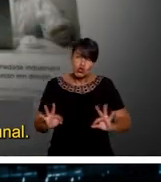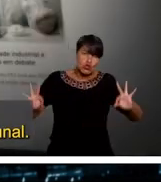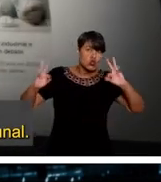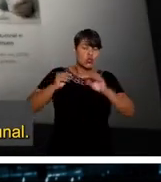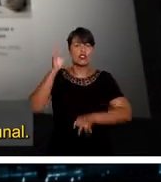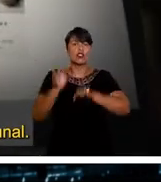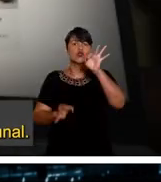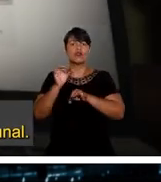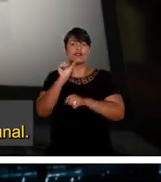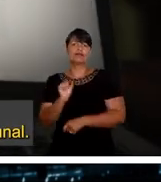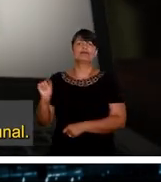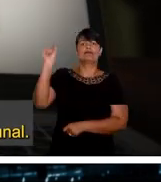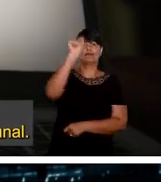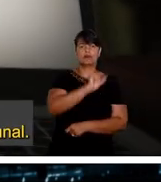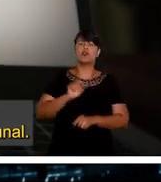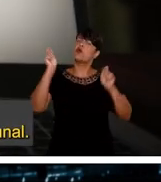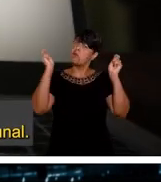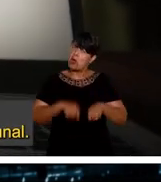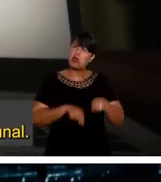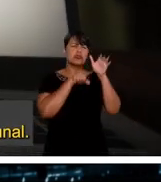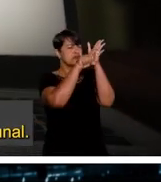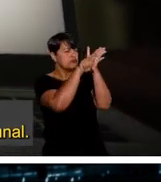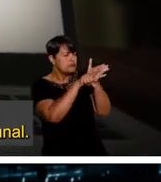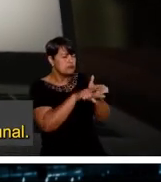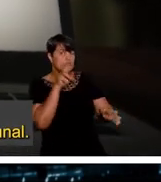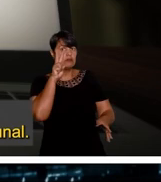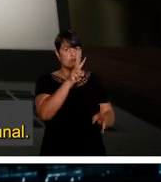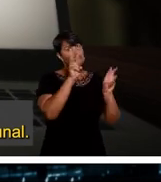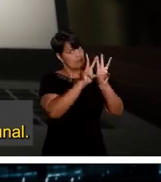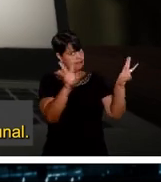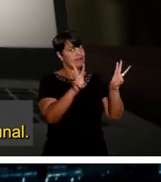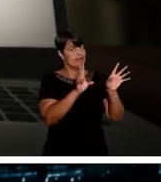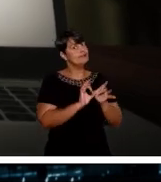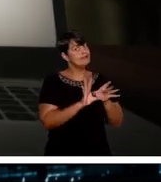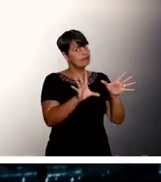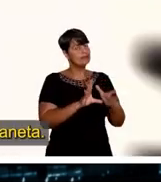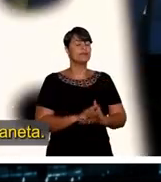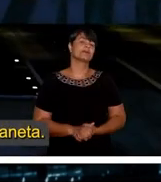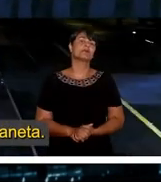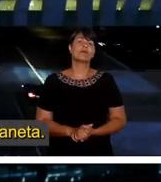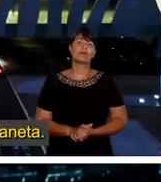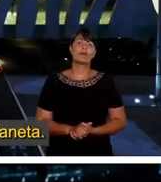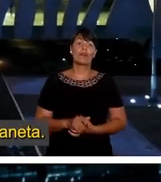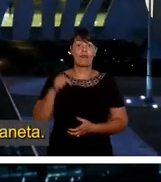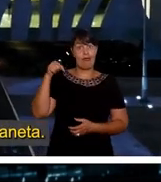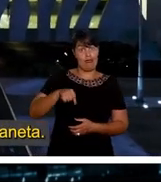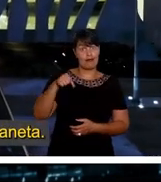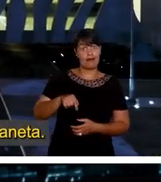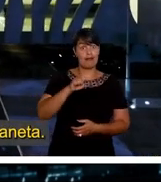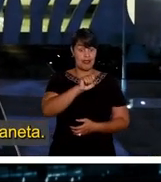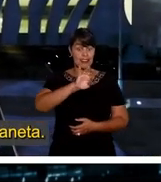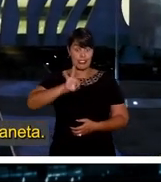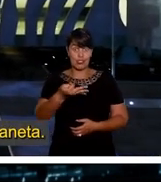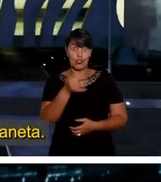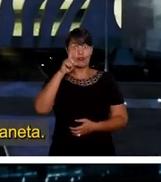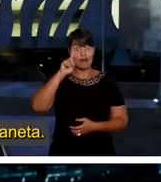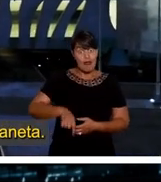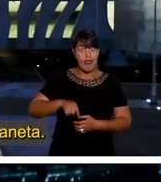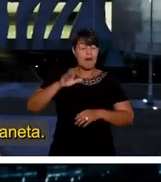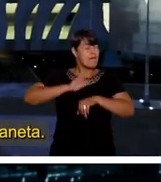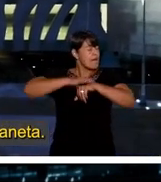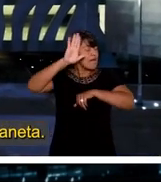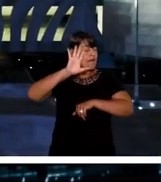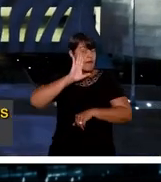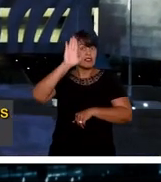Justiça brasileira e pode ser consultada por meio do site do Tribunal. Somos uma das cortes mais informatizadas